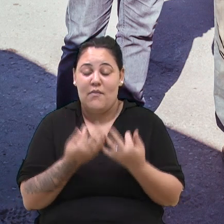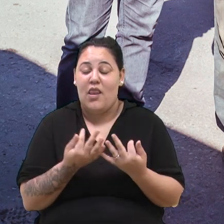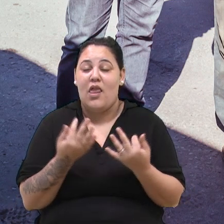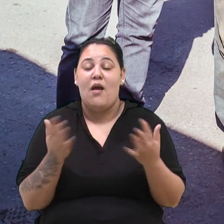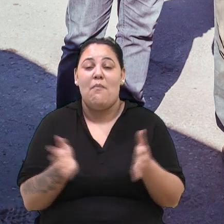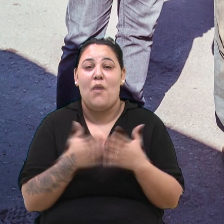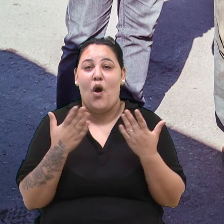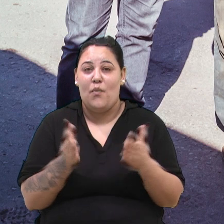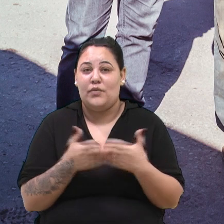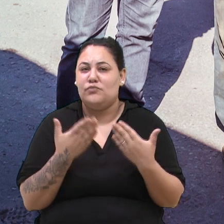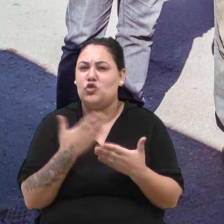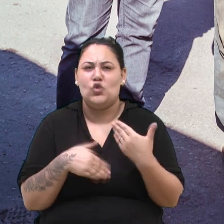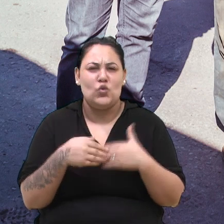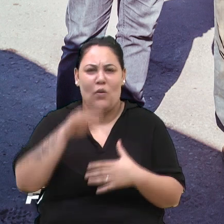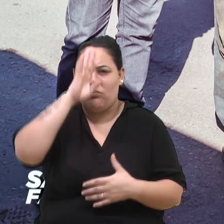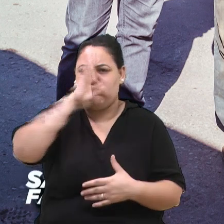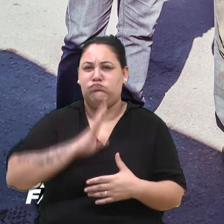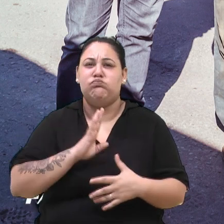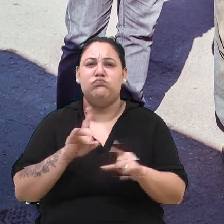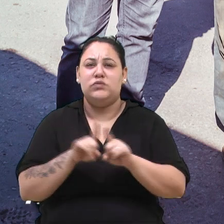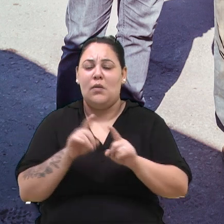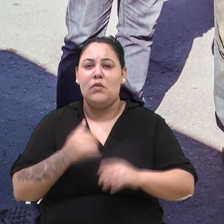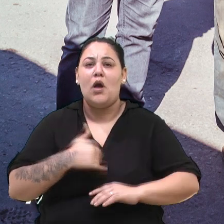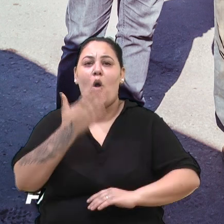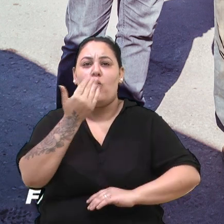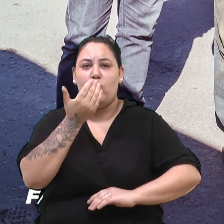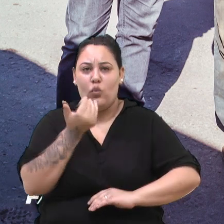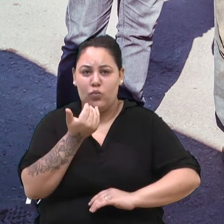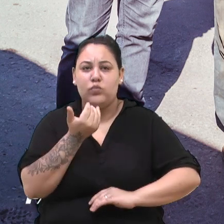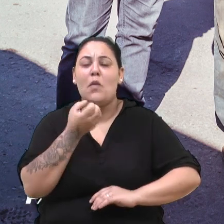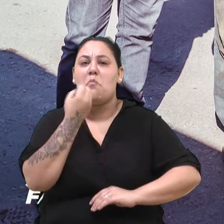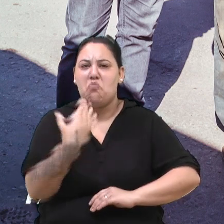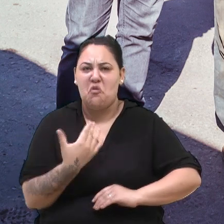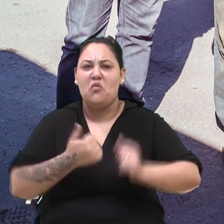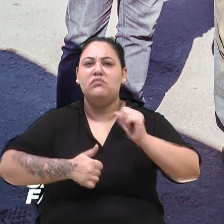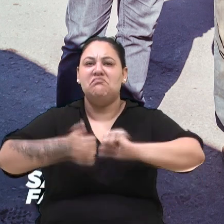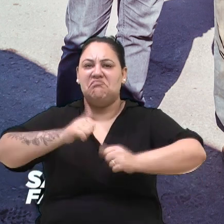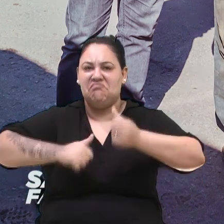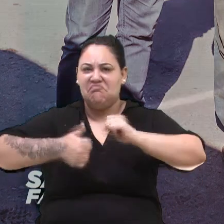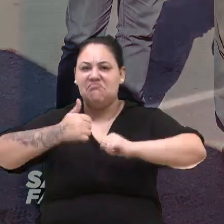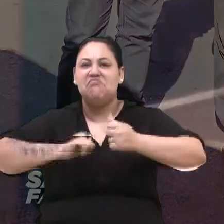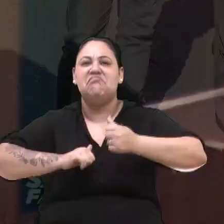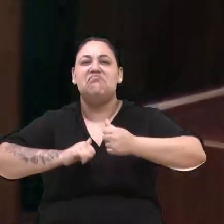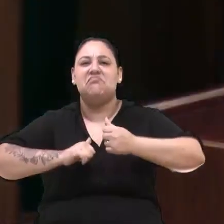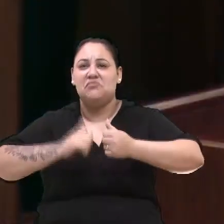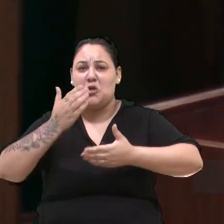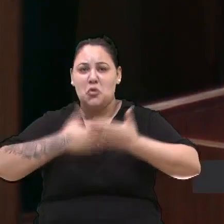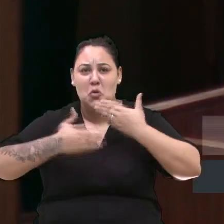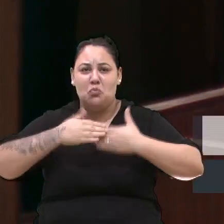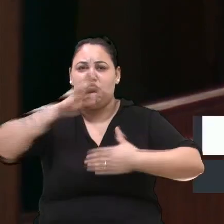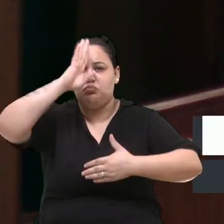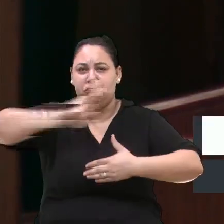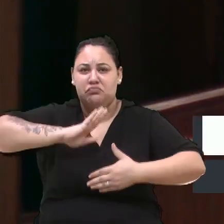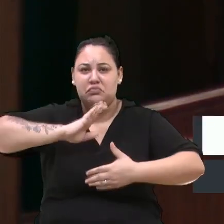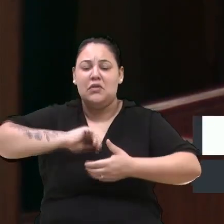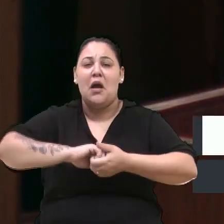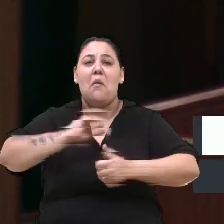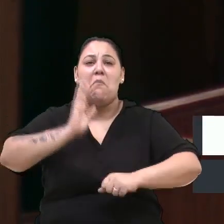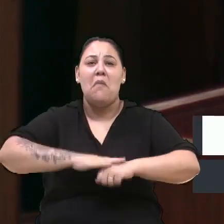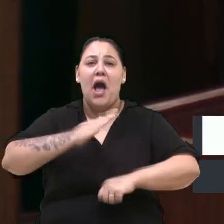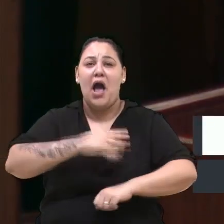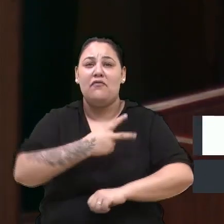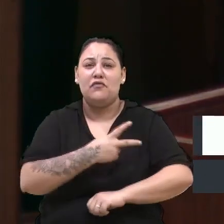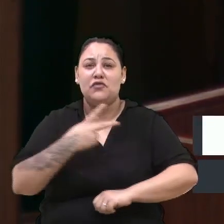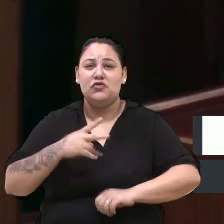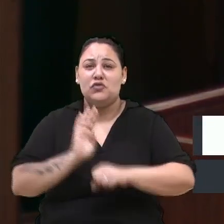Totalmente gratuitos, o alimento de boa qualidade, totalmente gratuito, a mais de 22